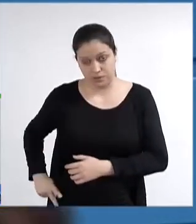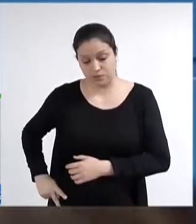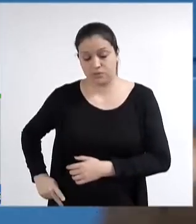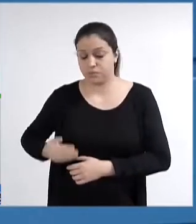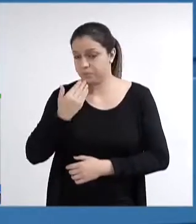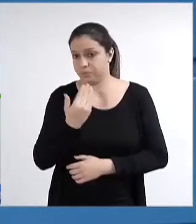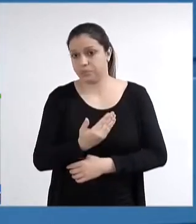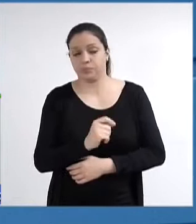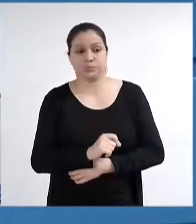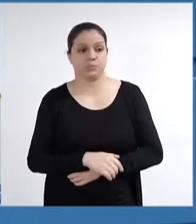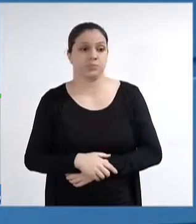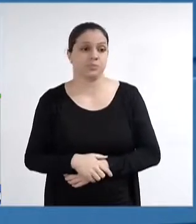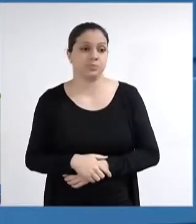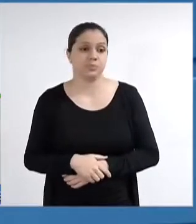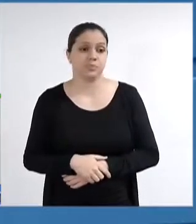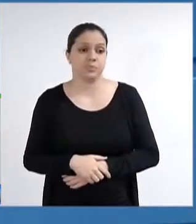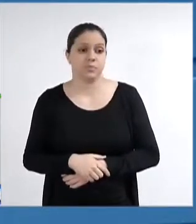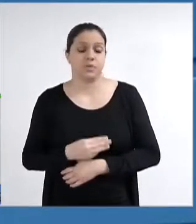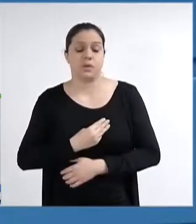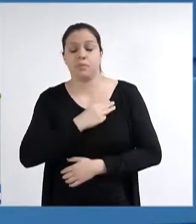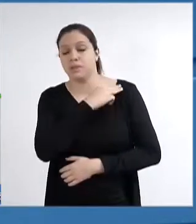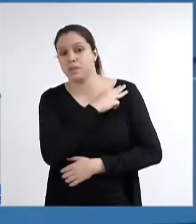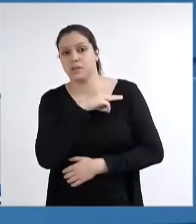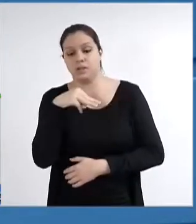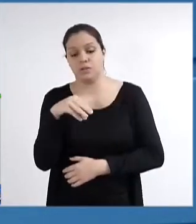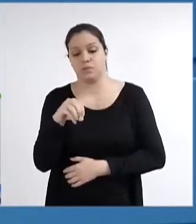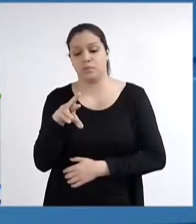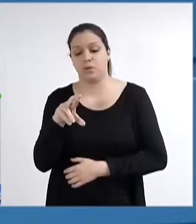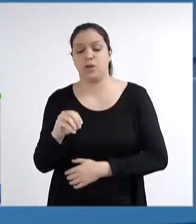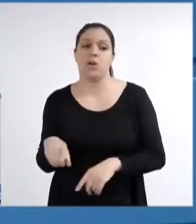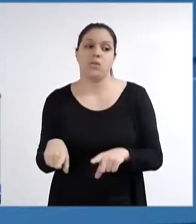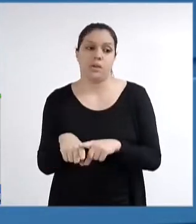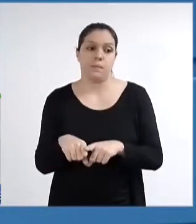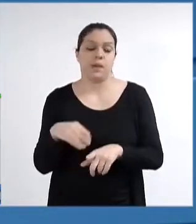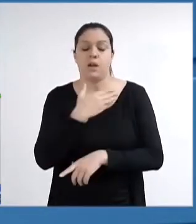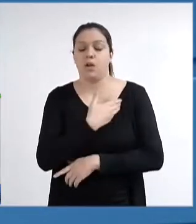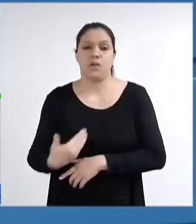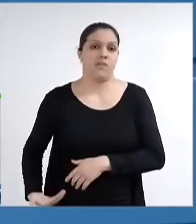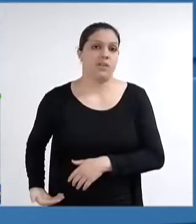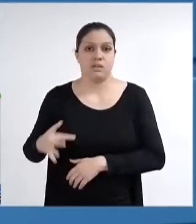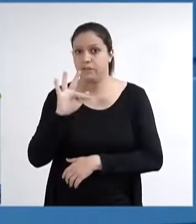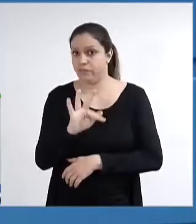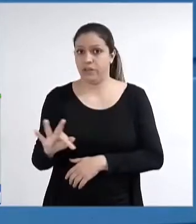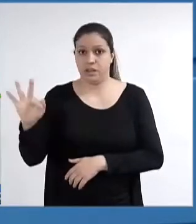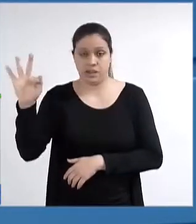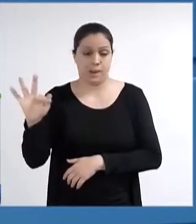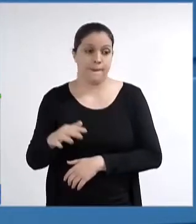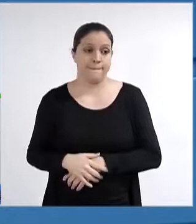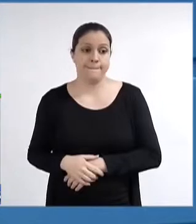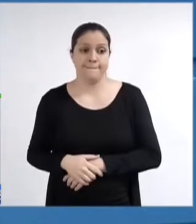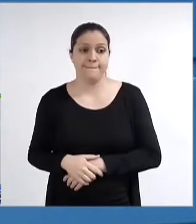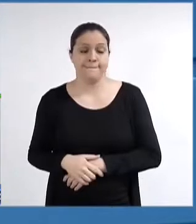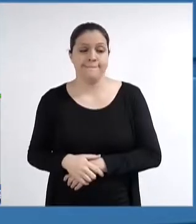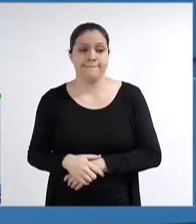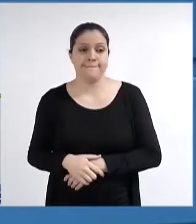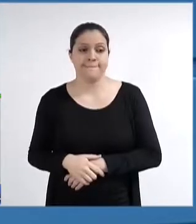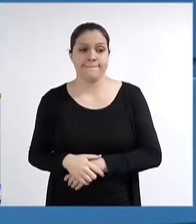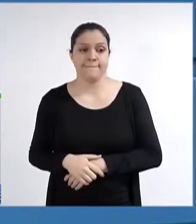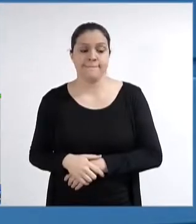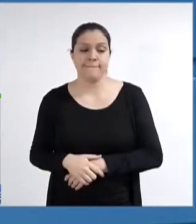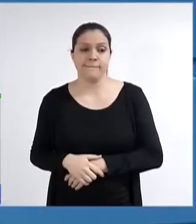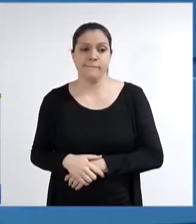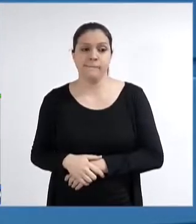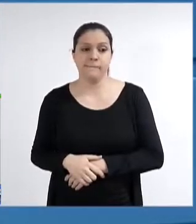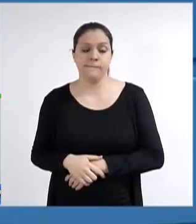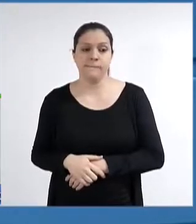o ministro Sérgio Moro, bem como o governo federal, pudessem dar uma nova forma de